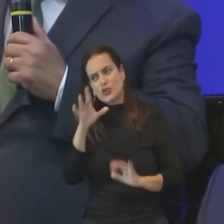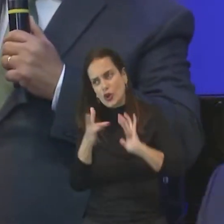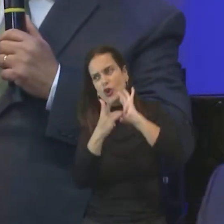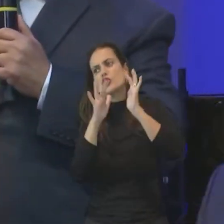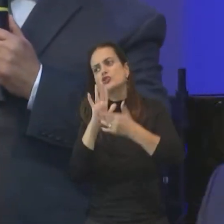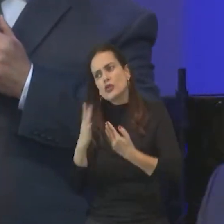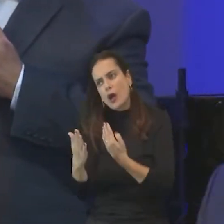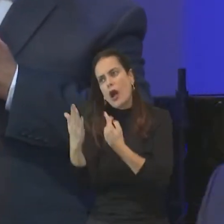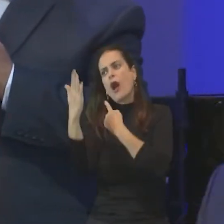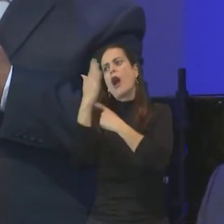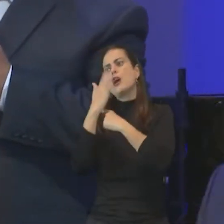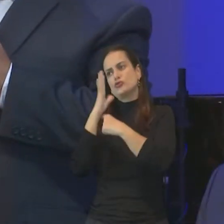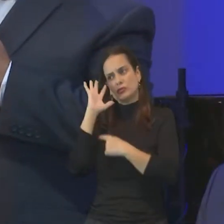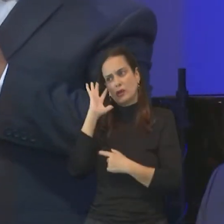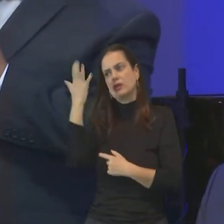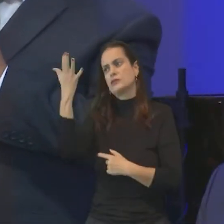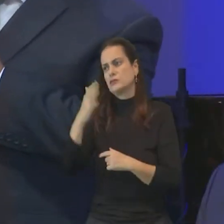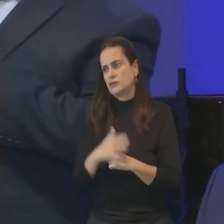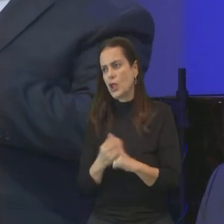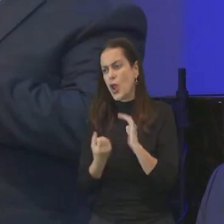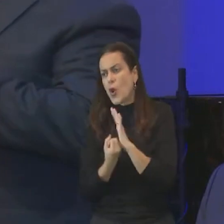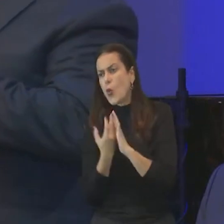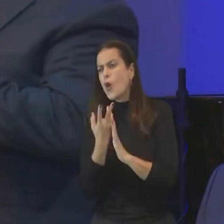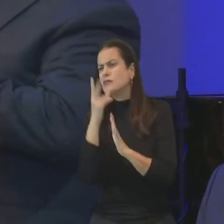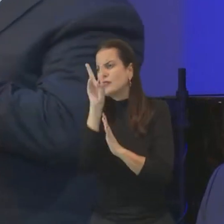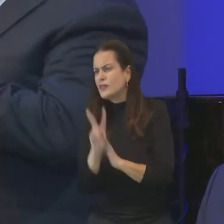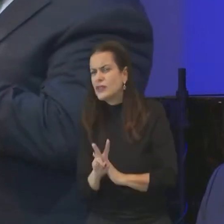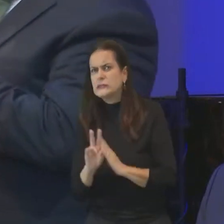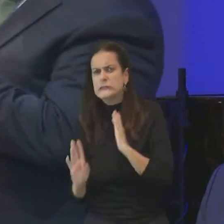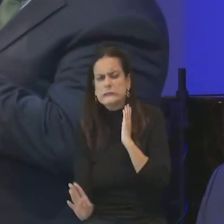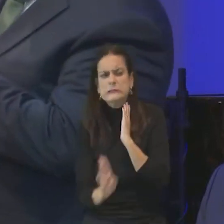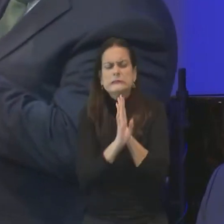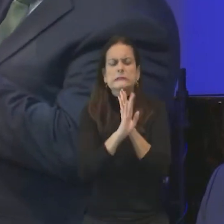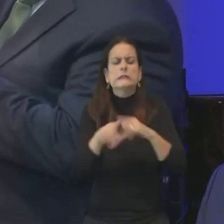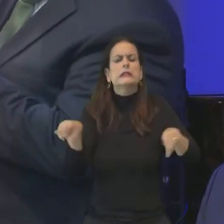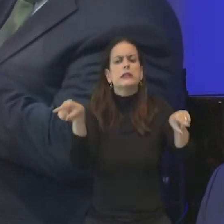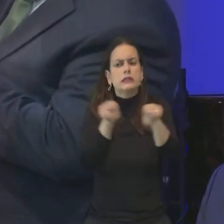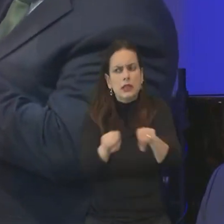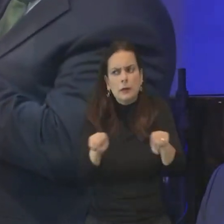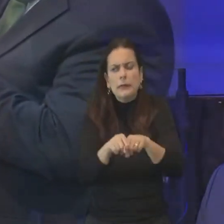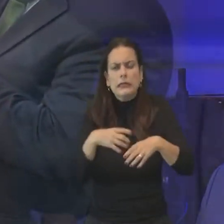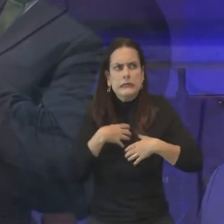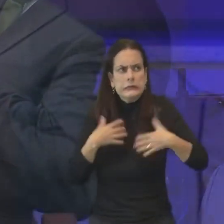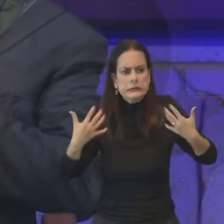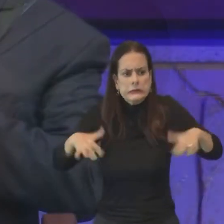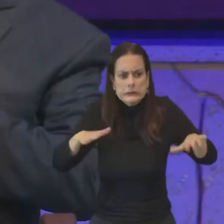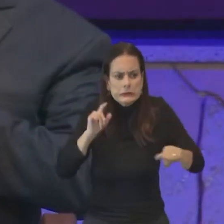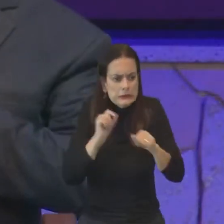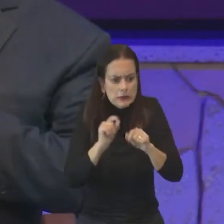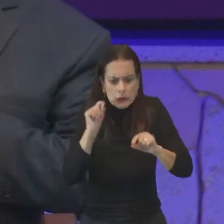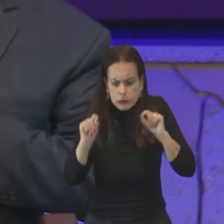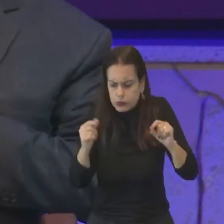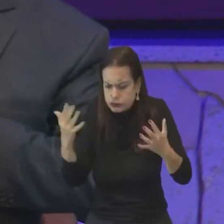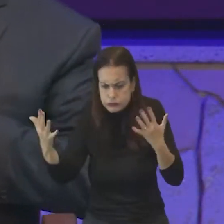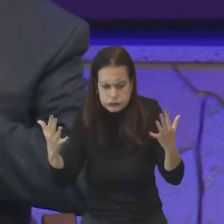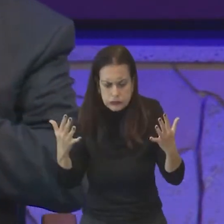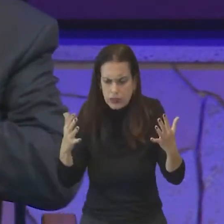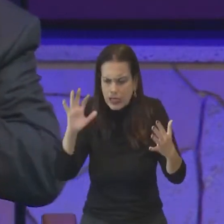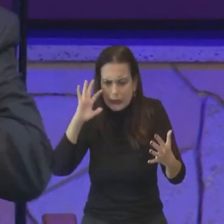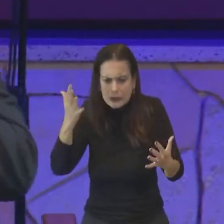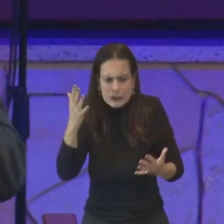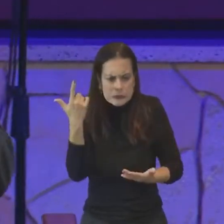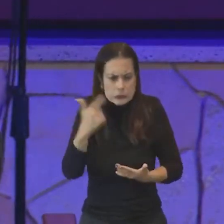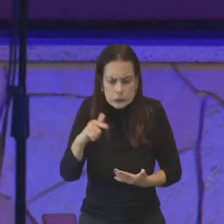nos ajudar a resolver. Quantas vezes nos encontramos assim na nossa vida, em situações que pensamos não haver